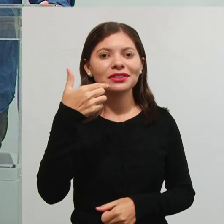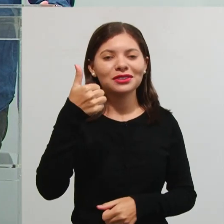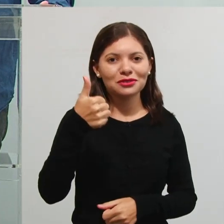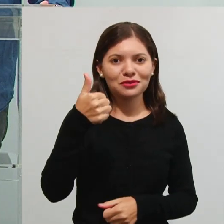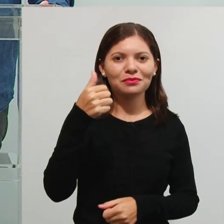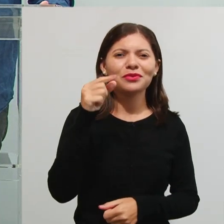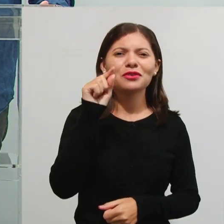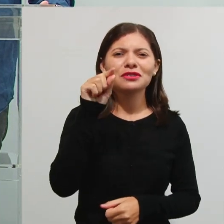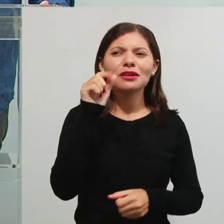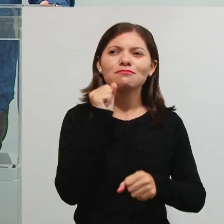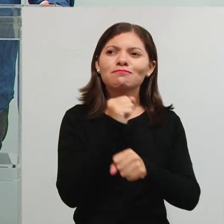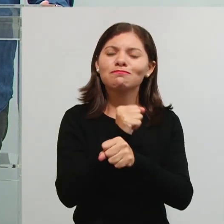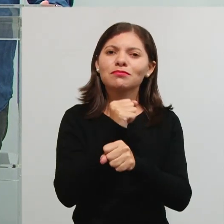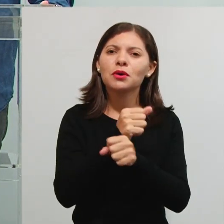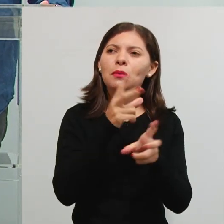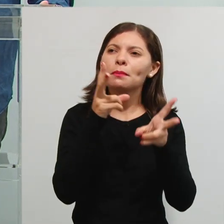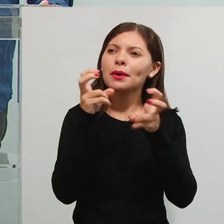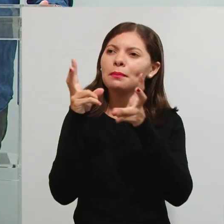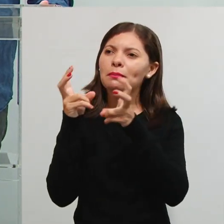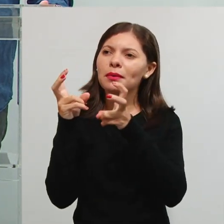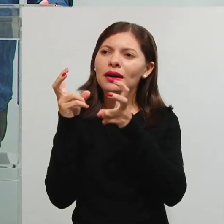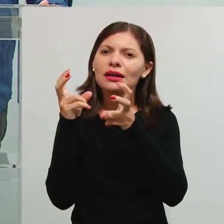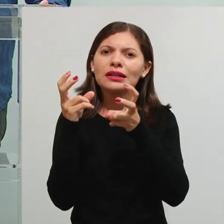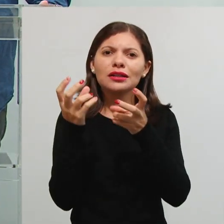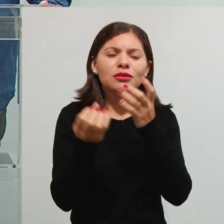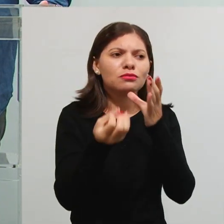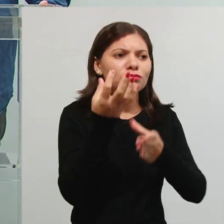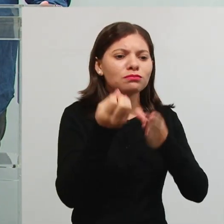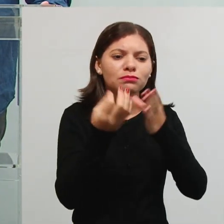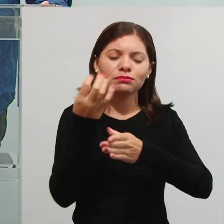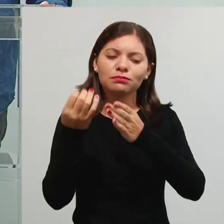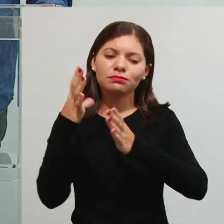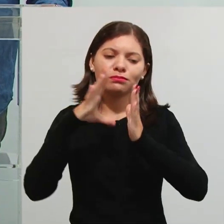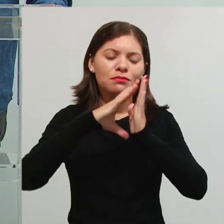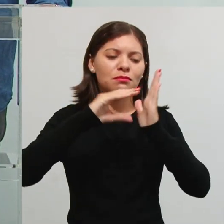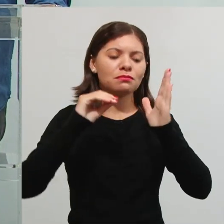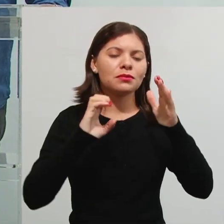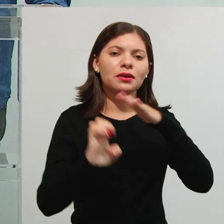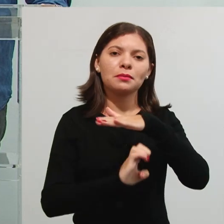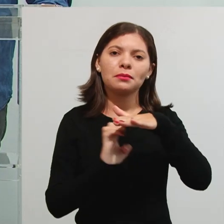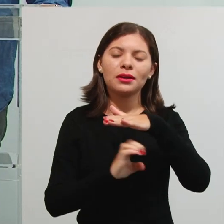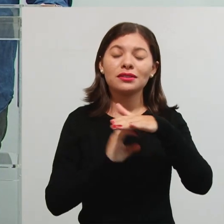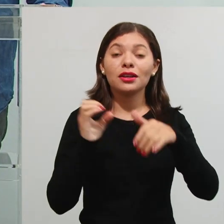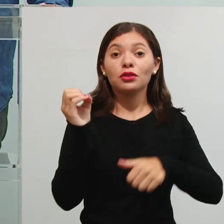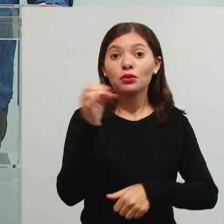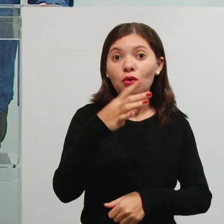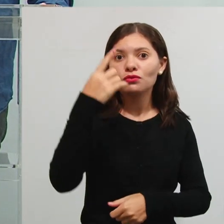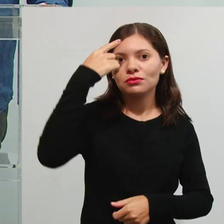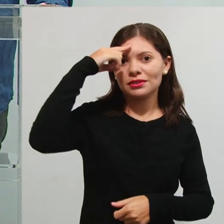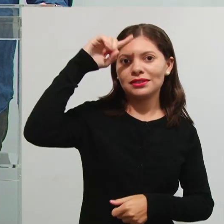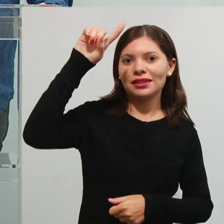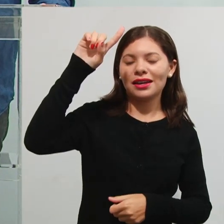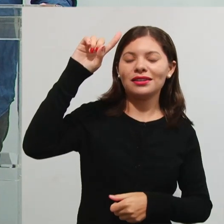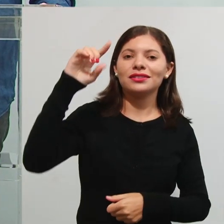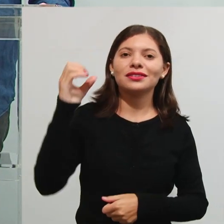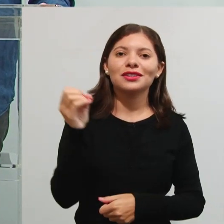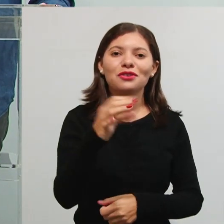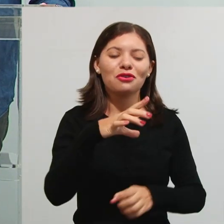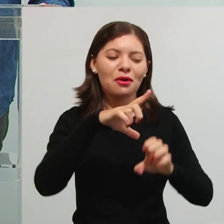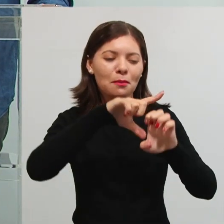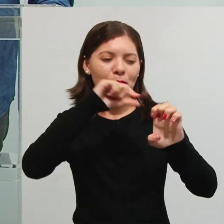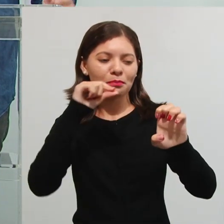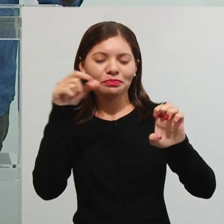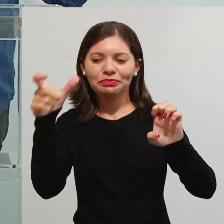analisar o tanto de novas empresas, novos modelos de negócios, novas ideias, novos empreendedores